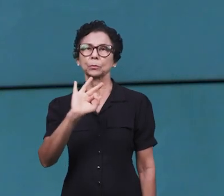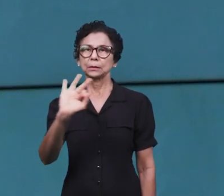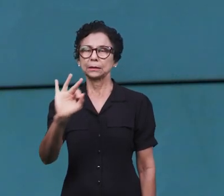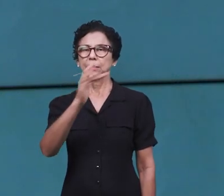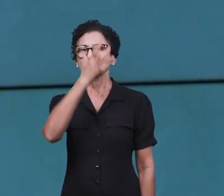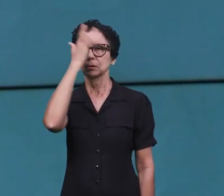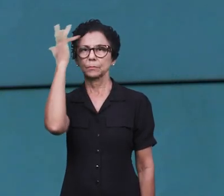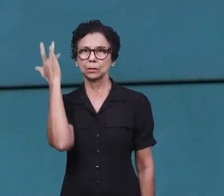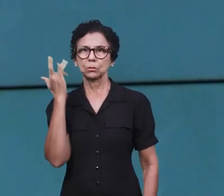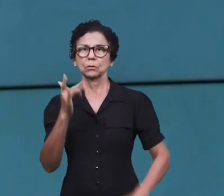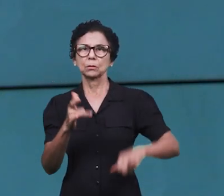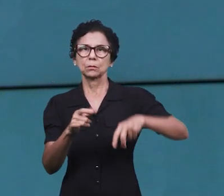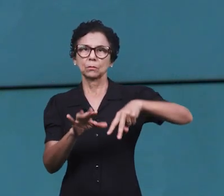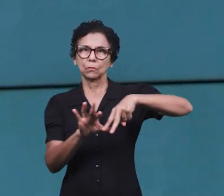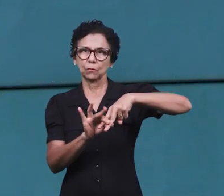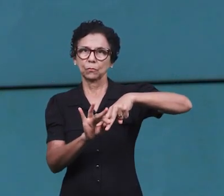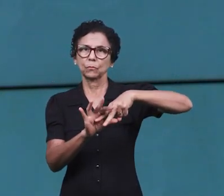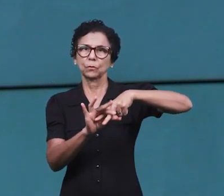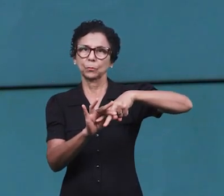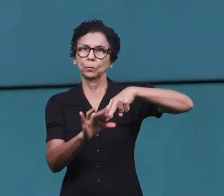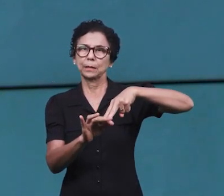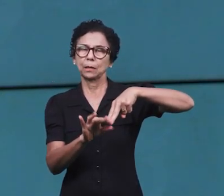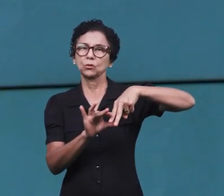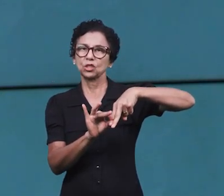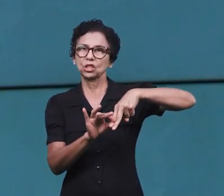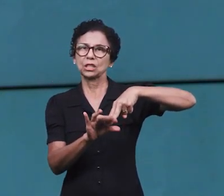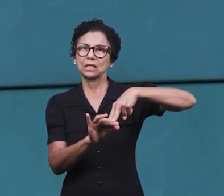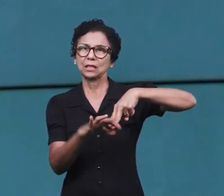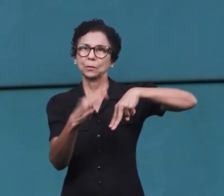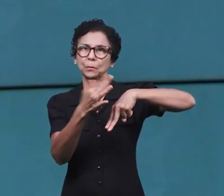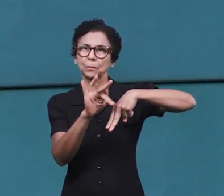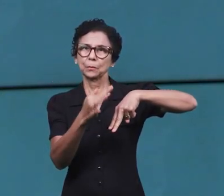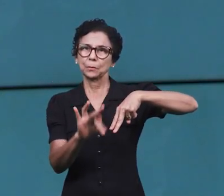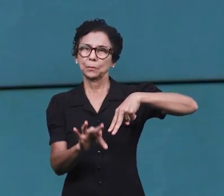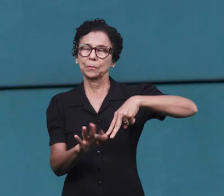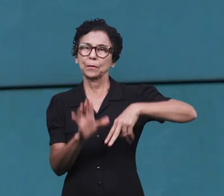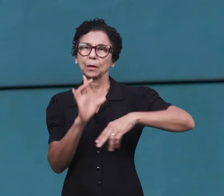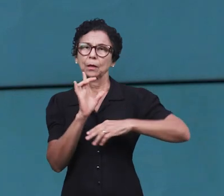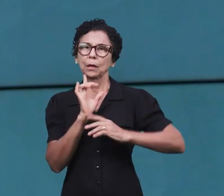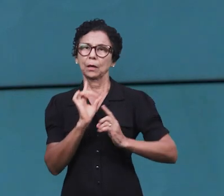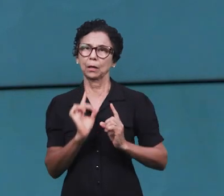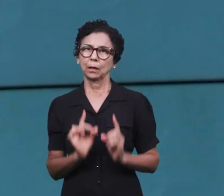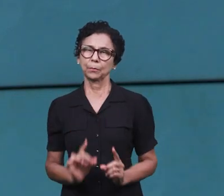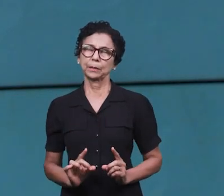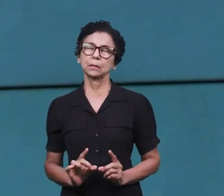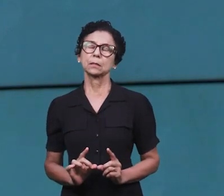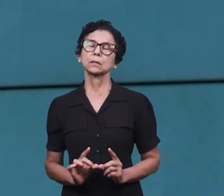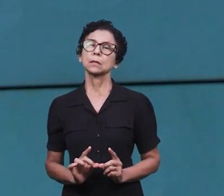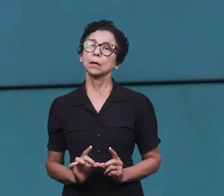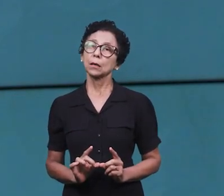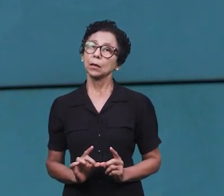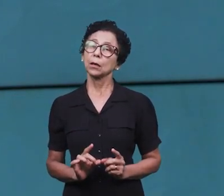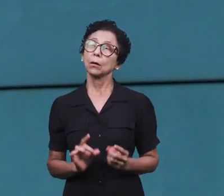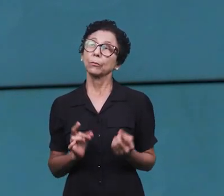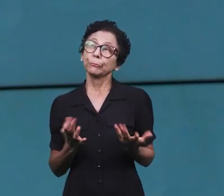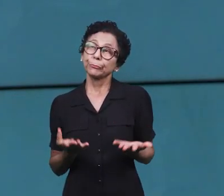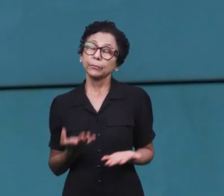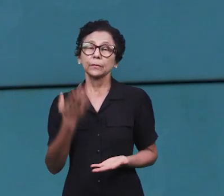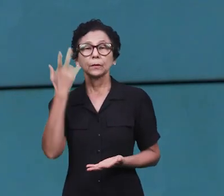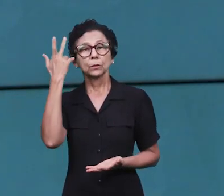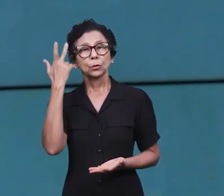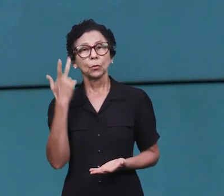com fibromialgia. Isso quer dizer que a depressão ela é bem comum, mas nem todo paciente